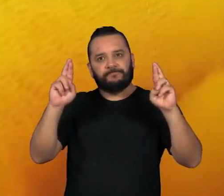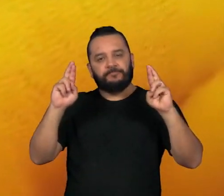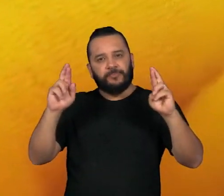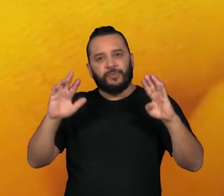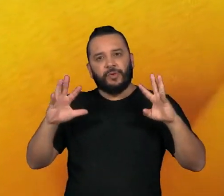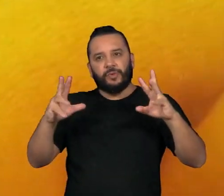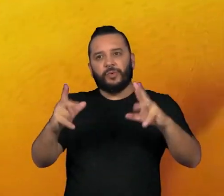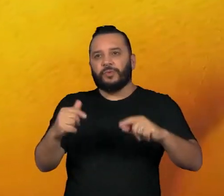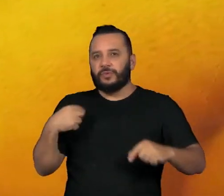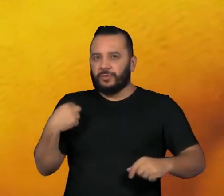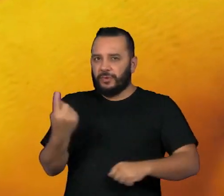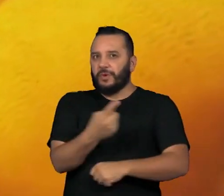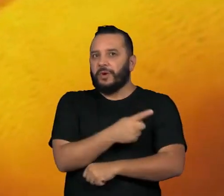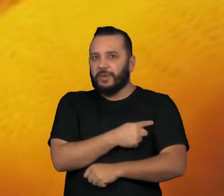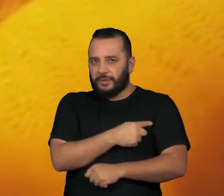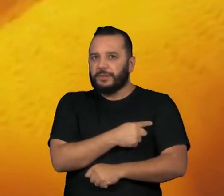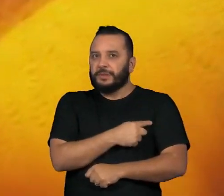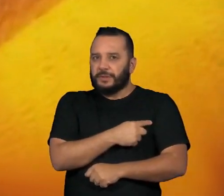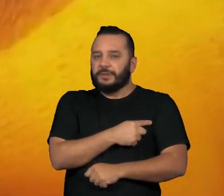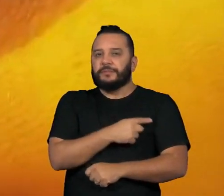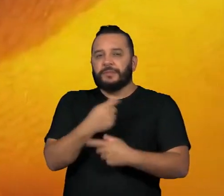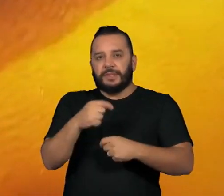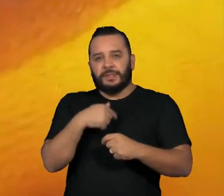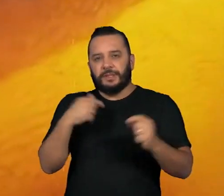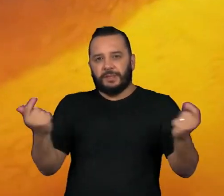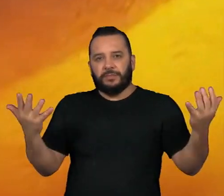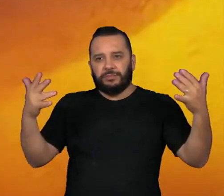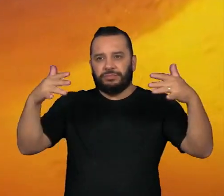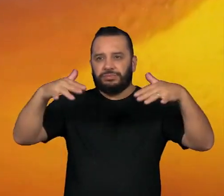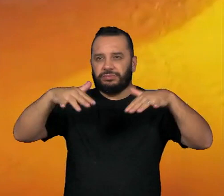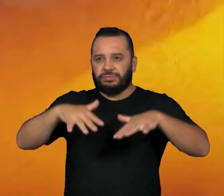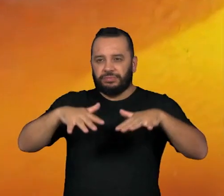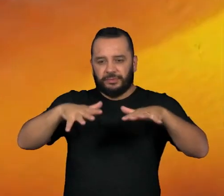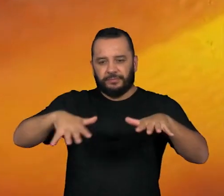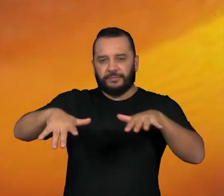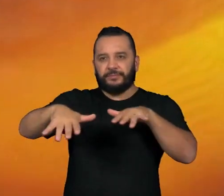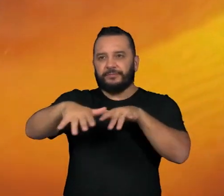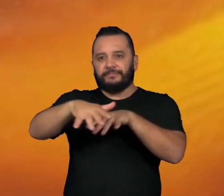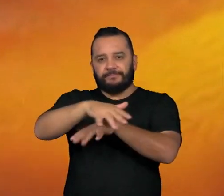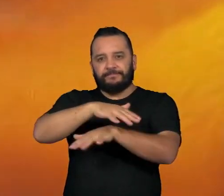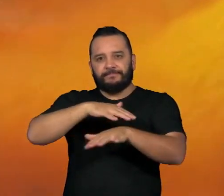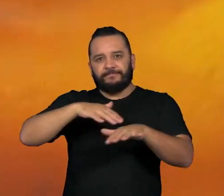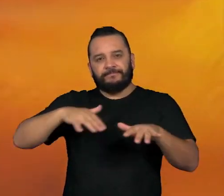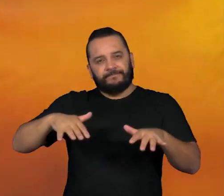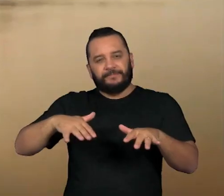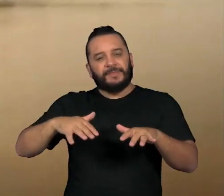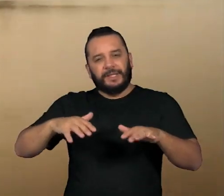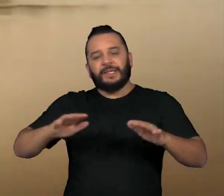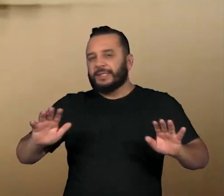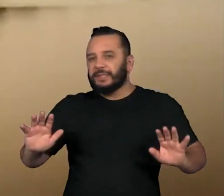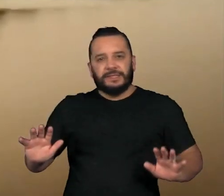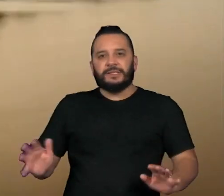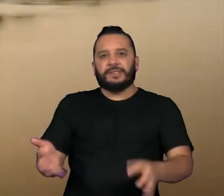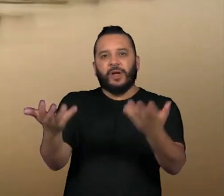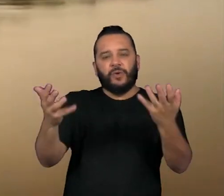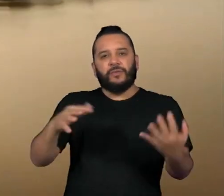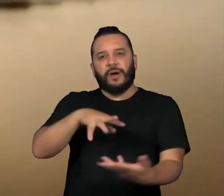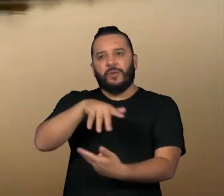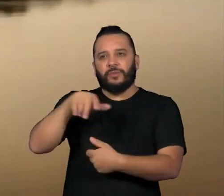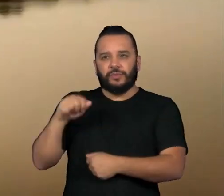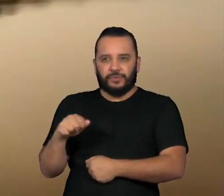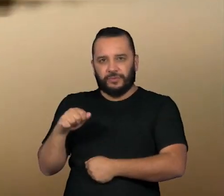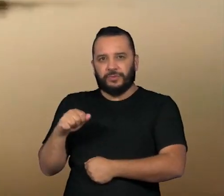todos nós, a gente se encontre nesse lugar de querer ser os heróis dessa nossa história coletiva, desse